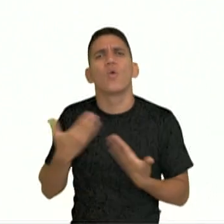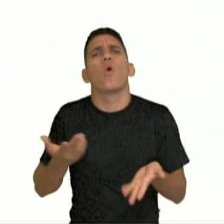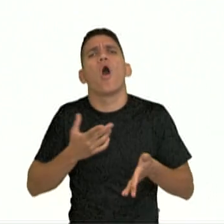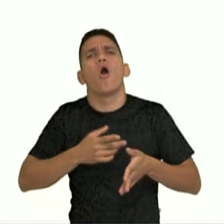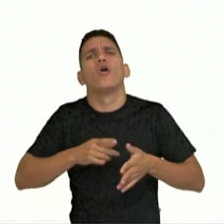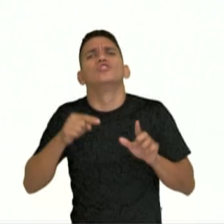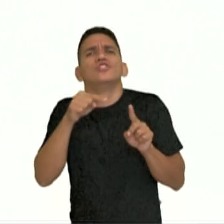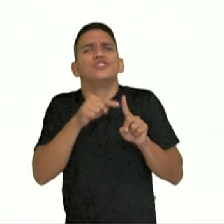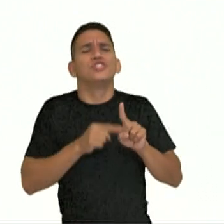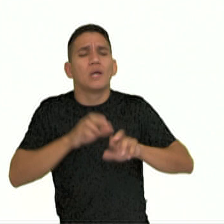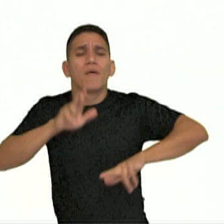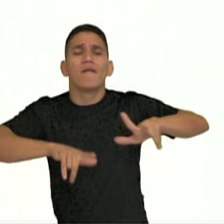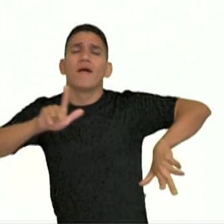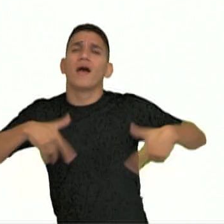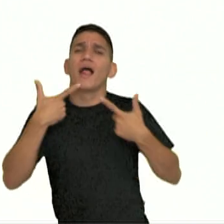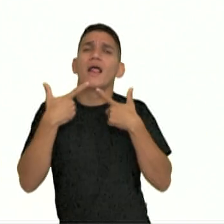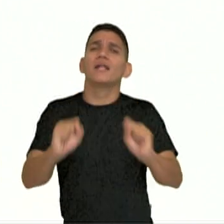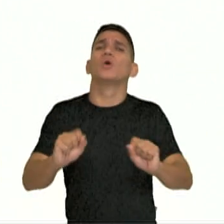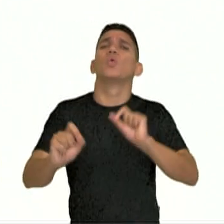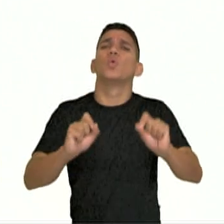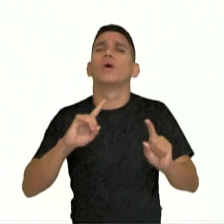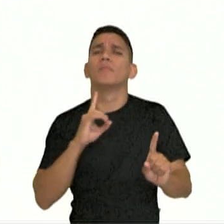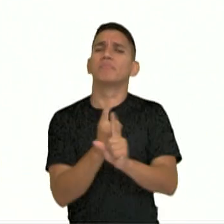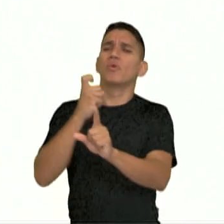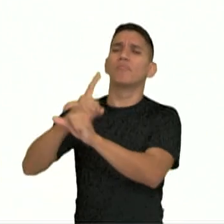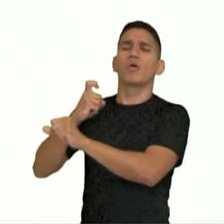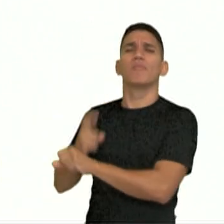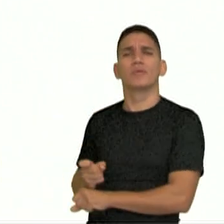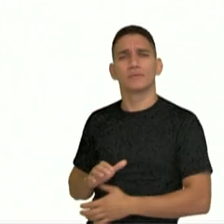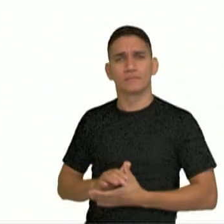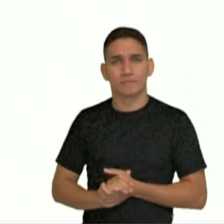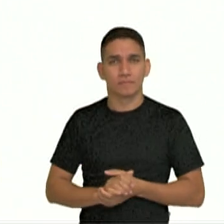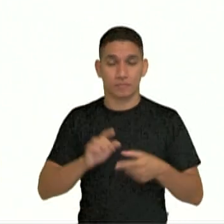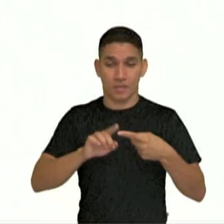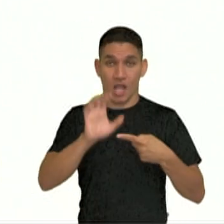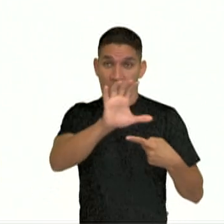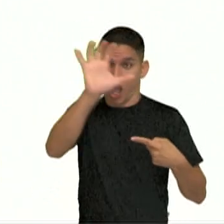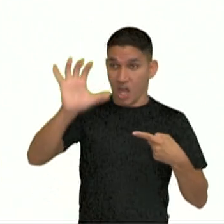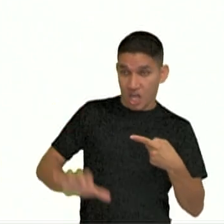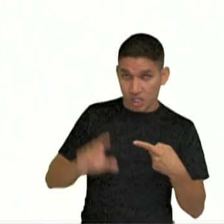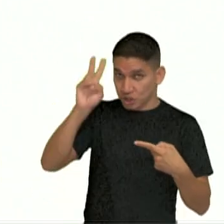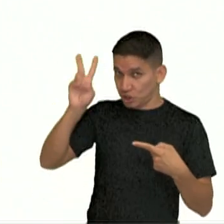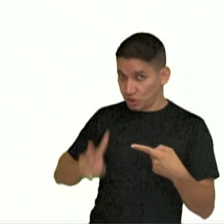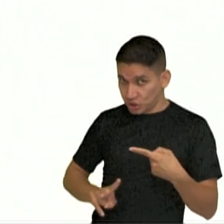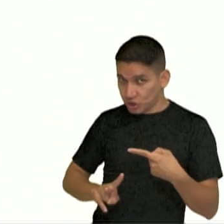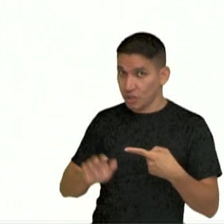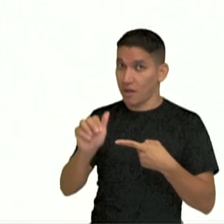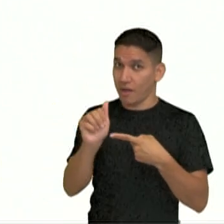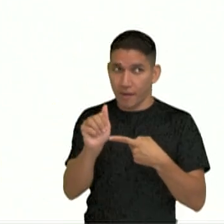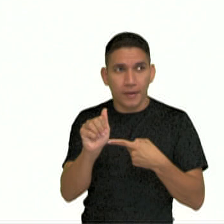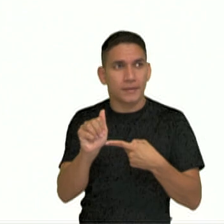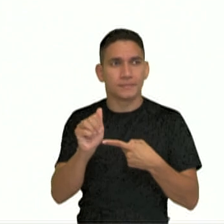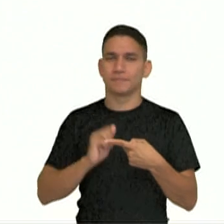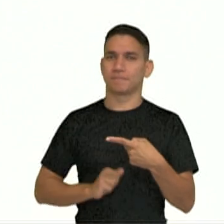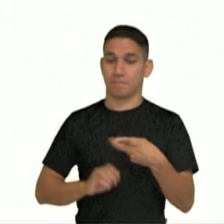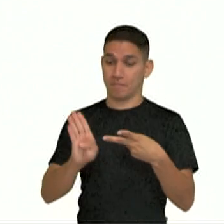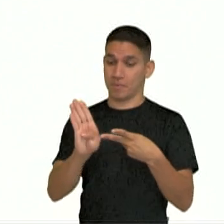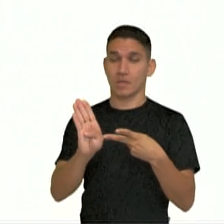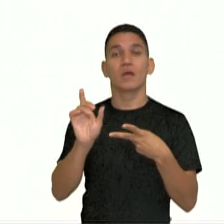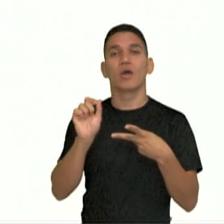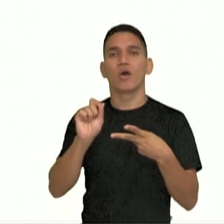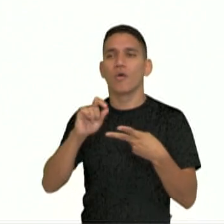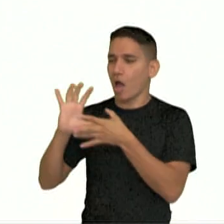variação linguística que a gente pode identificar? Regional e histórica, né? Letra A, regional e histórica.